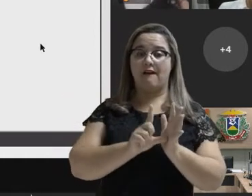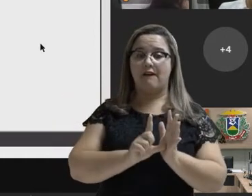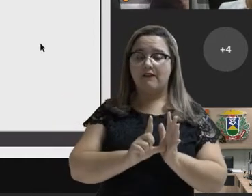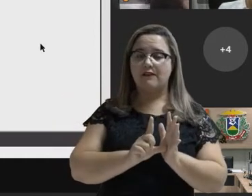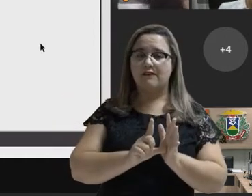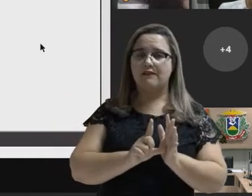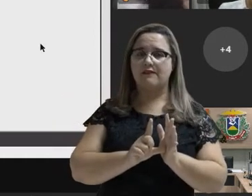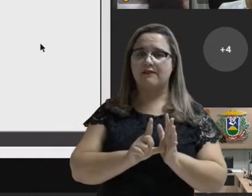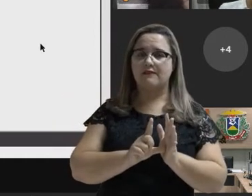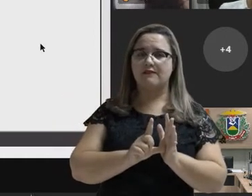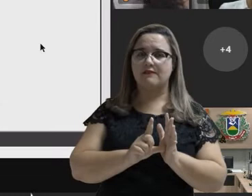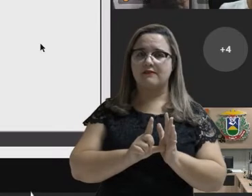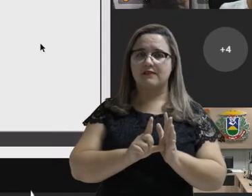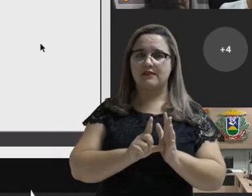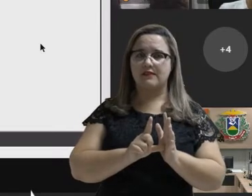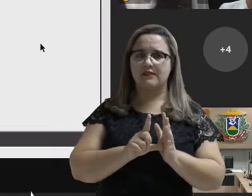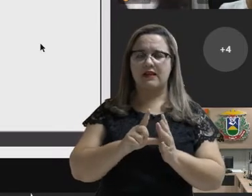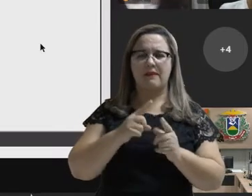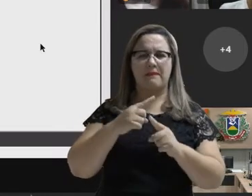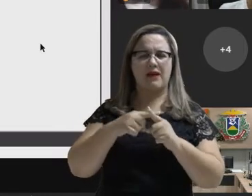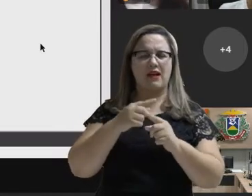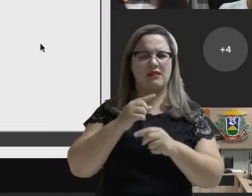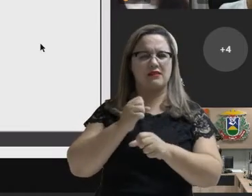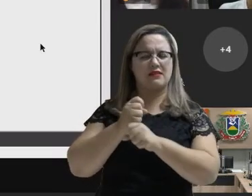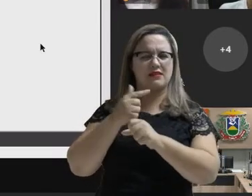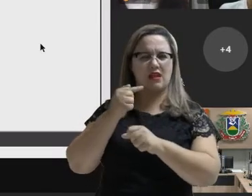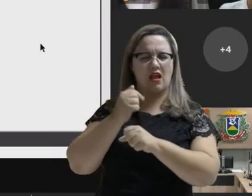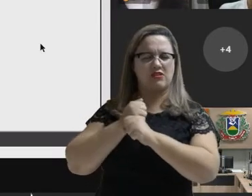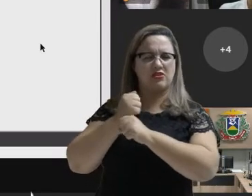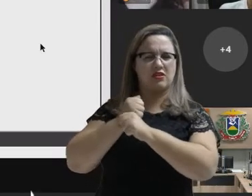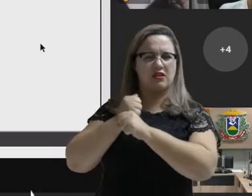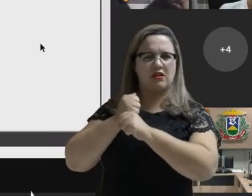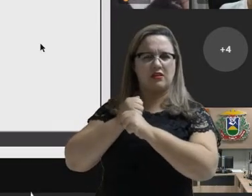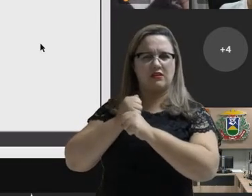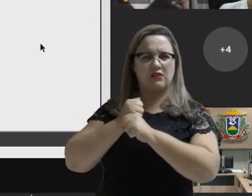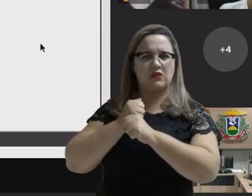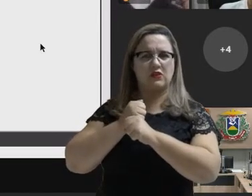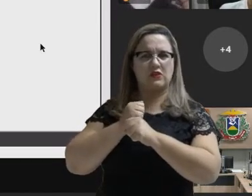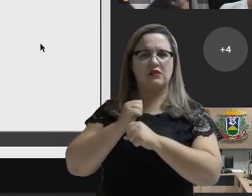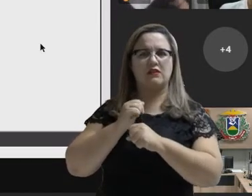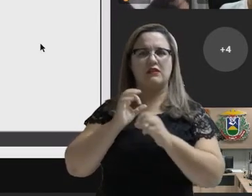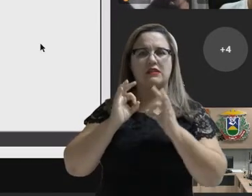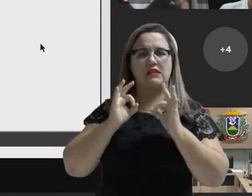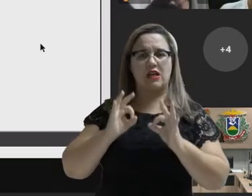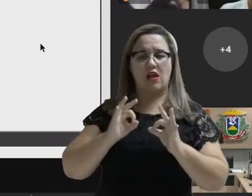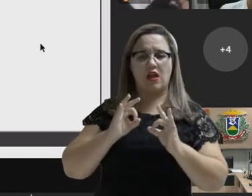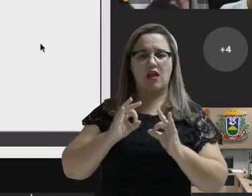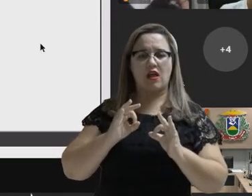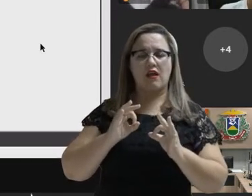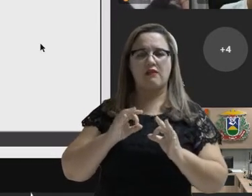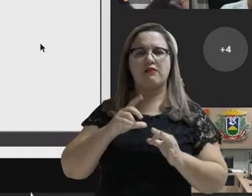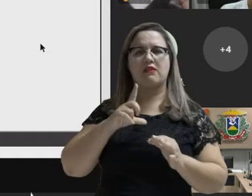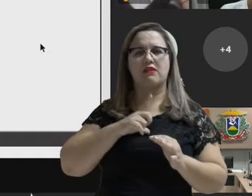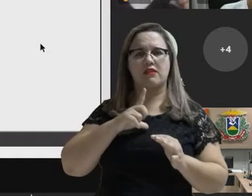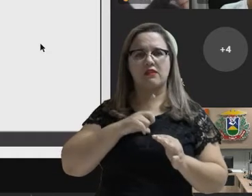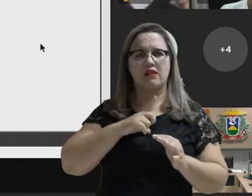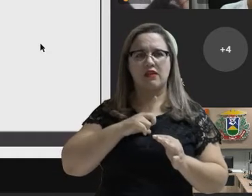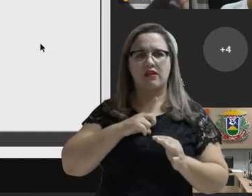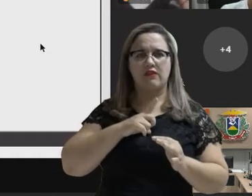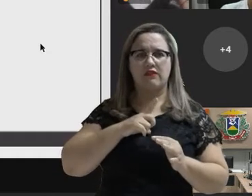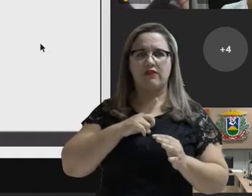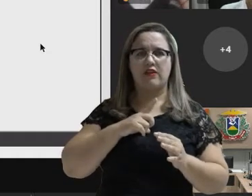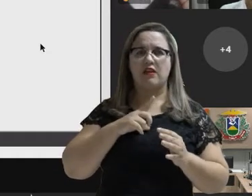que transcorrido mais de 7 anos desde a suposta ocorrência ilícita, é certo que o caso restou abarcado pela